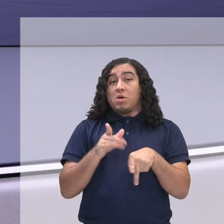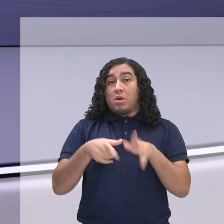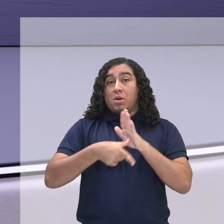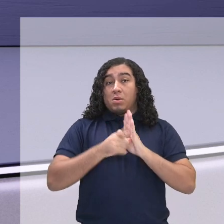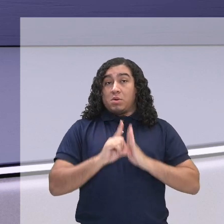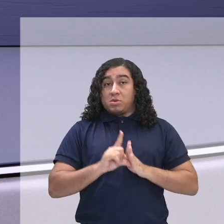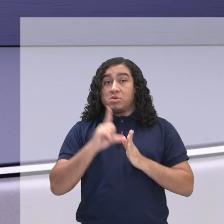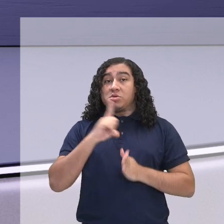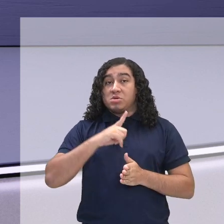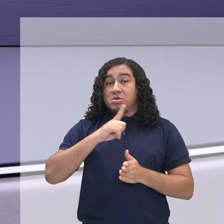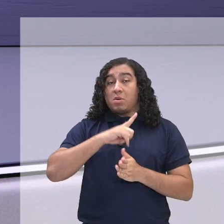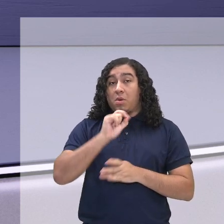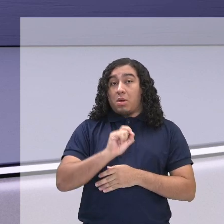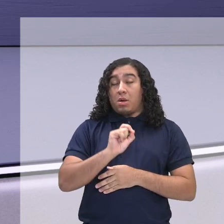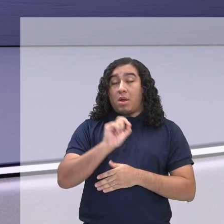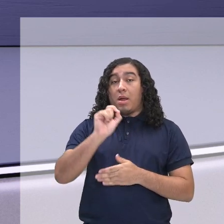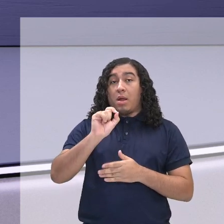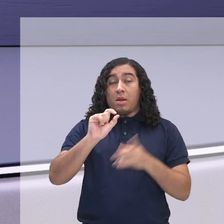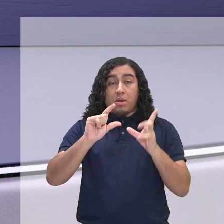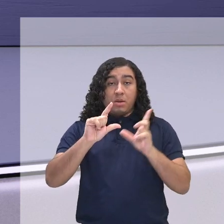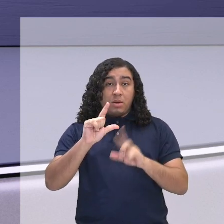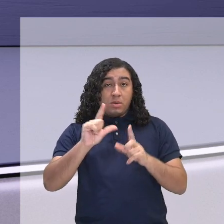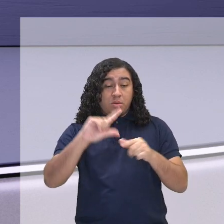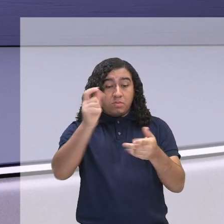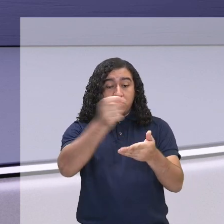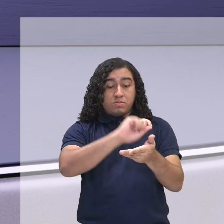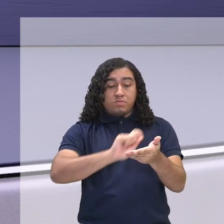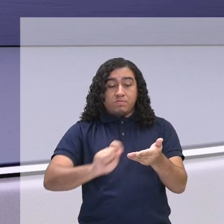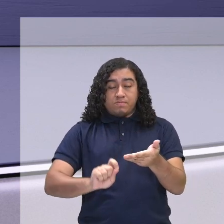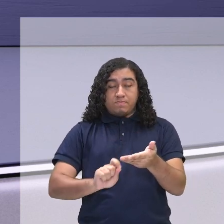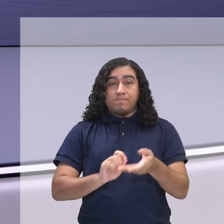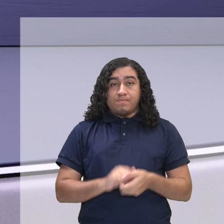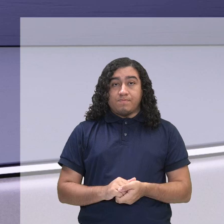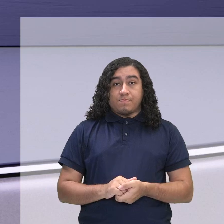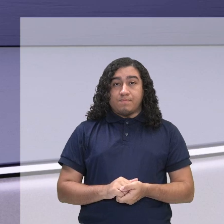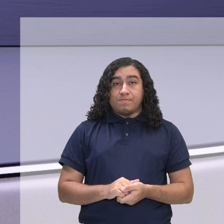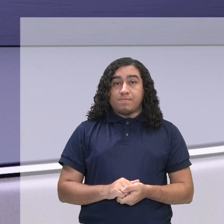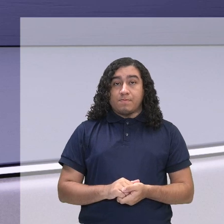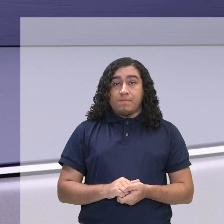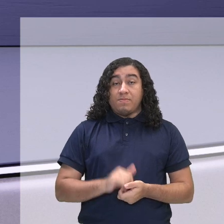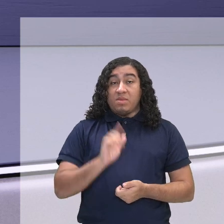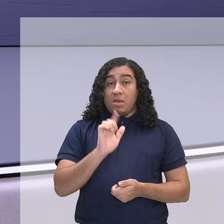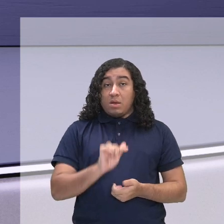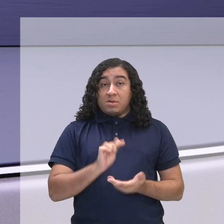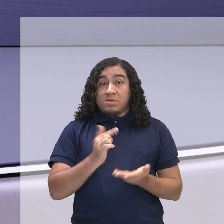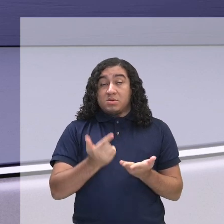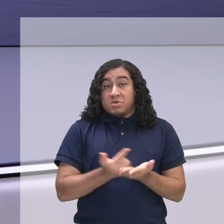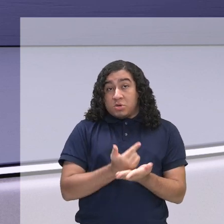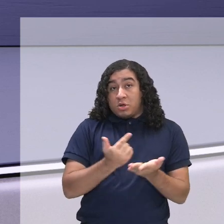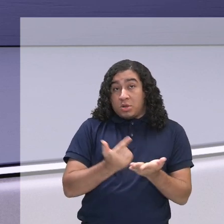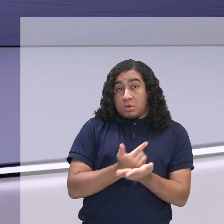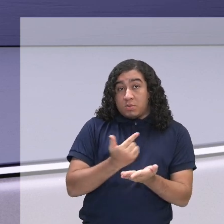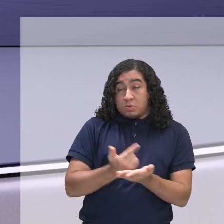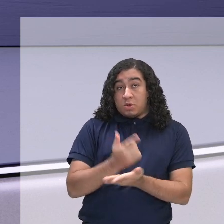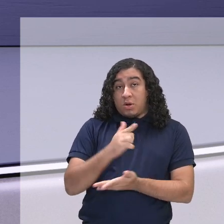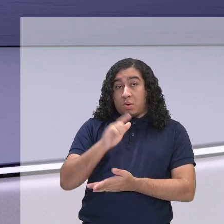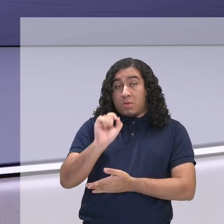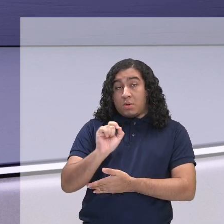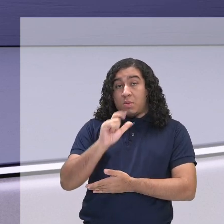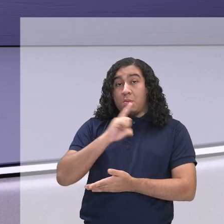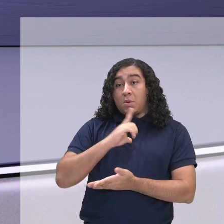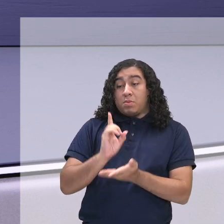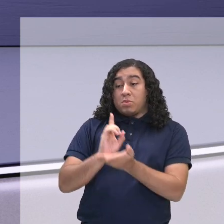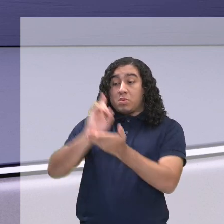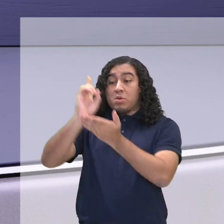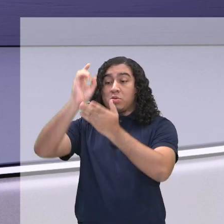já possuíam alfabeto. Esses livros, considerados de inspiração divina, possuem grande